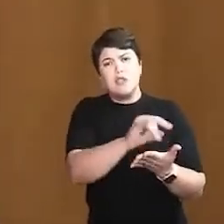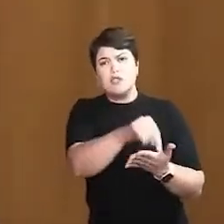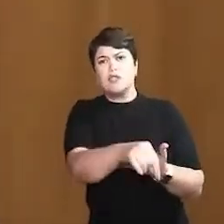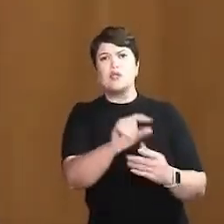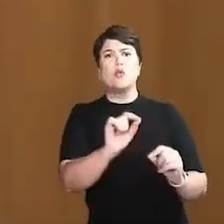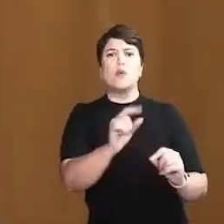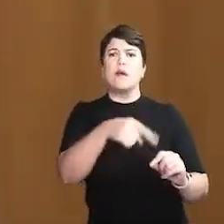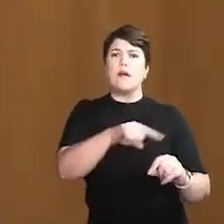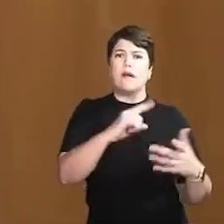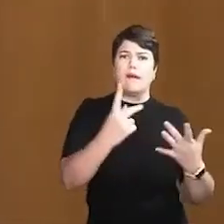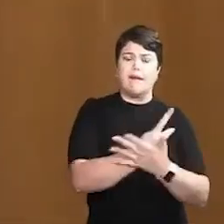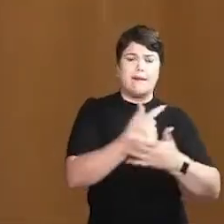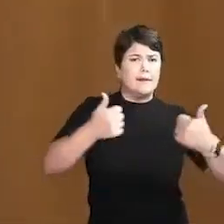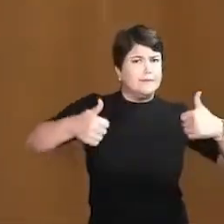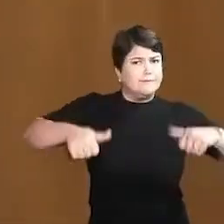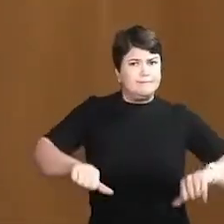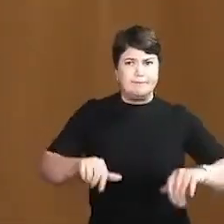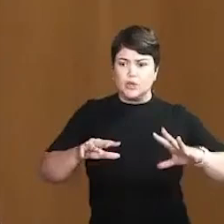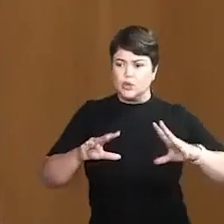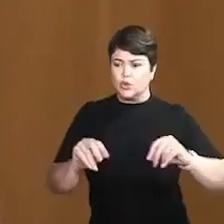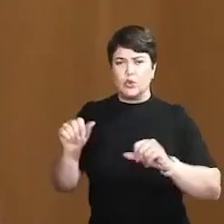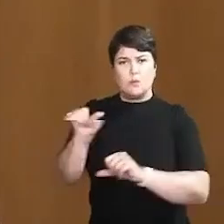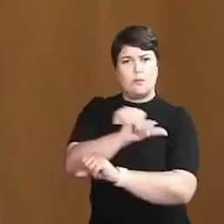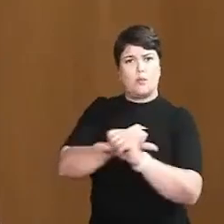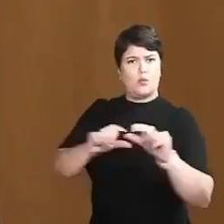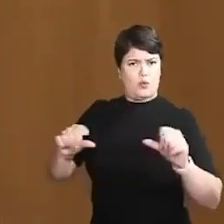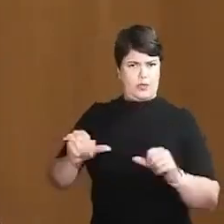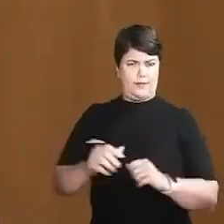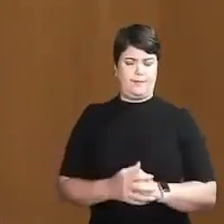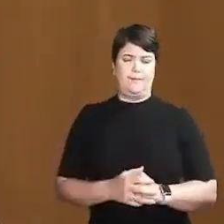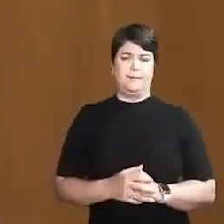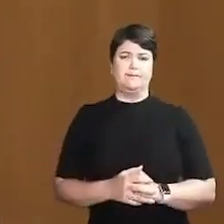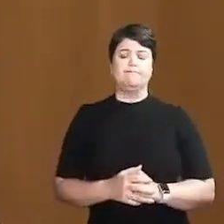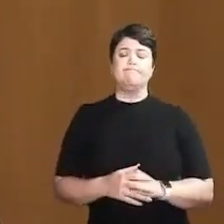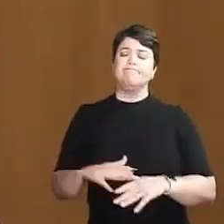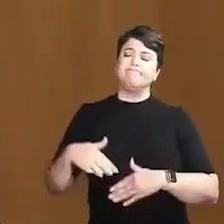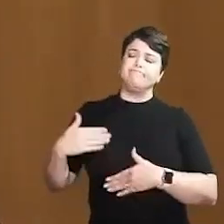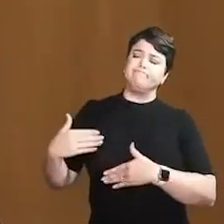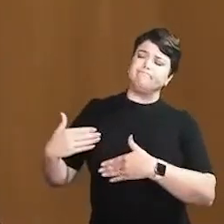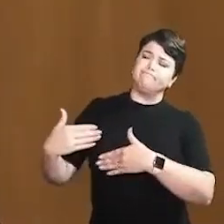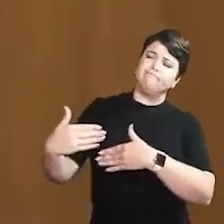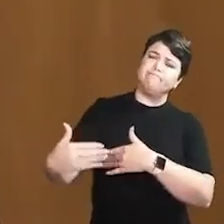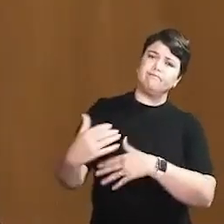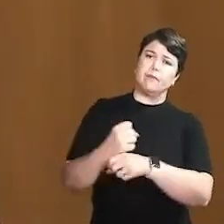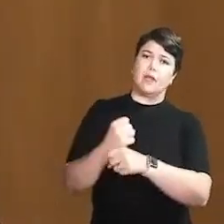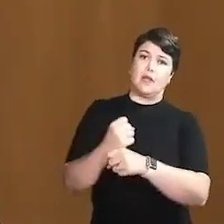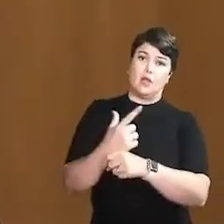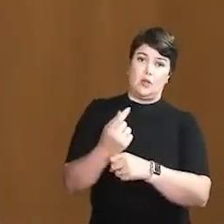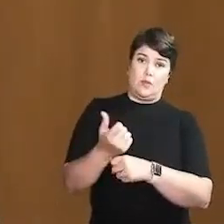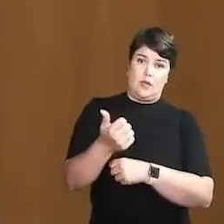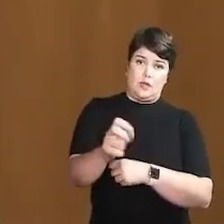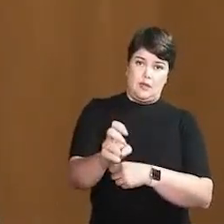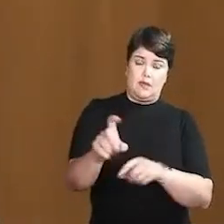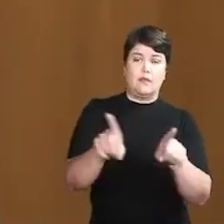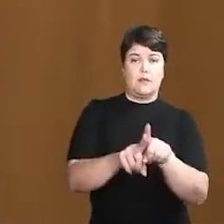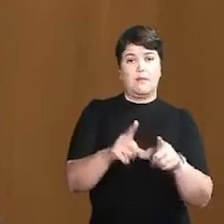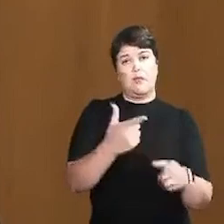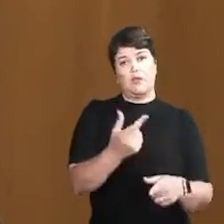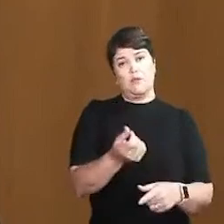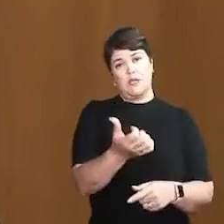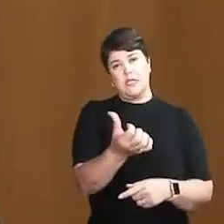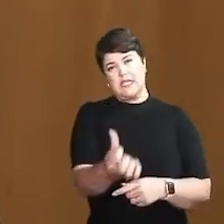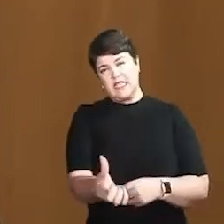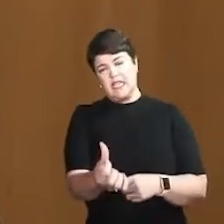aquele quadro caótico fosse revertido E durante todo o ano de 2015 2016